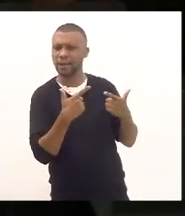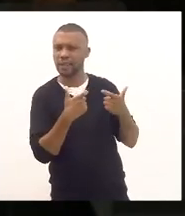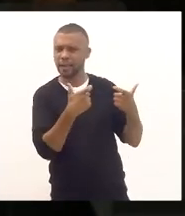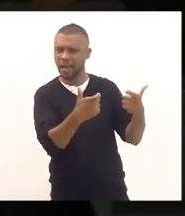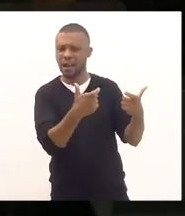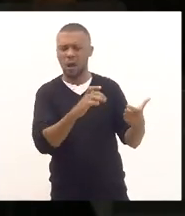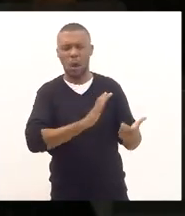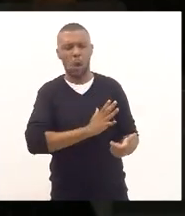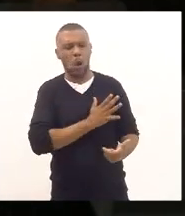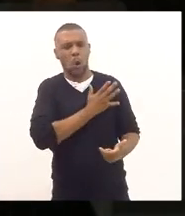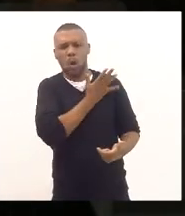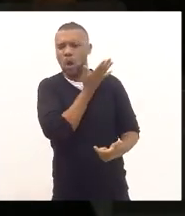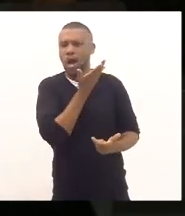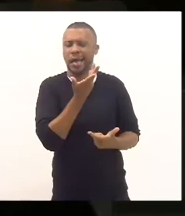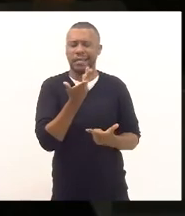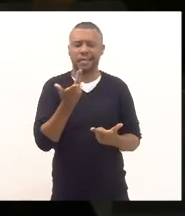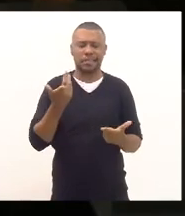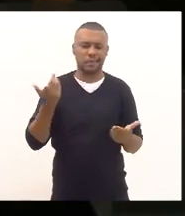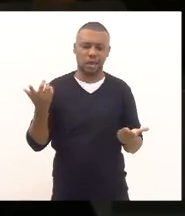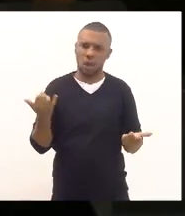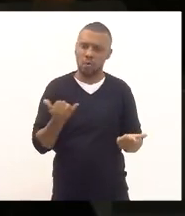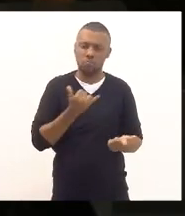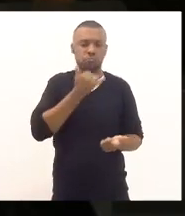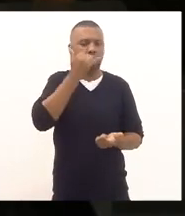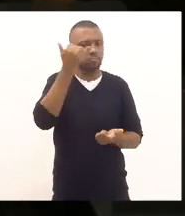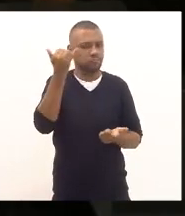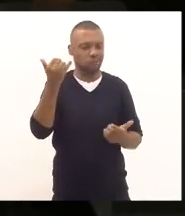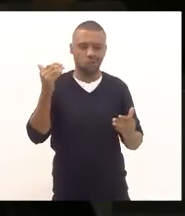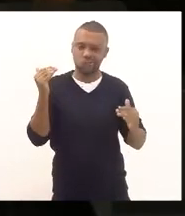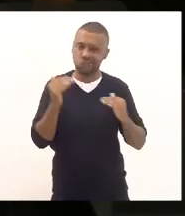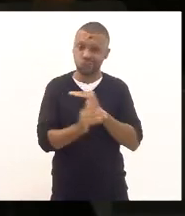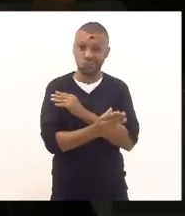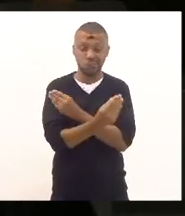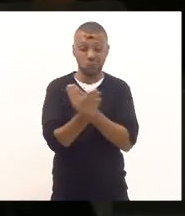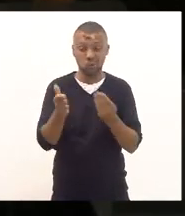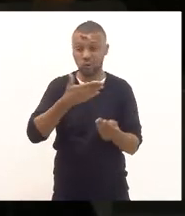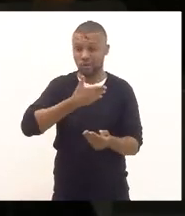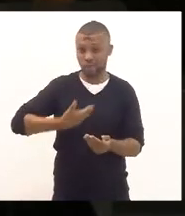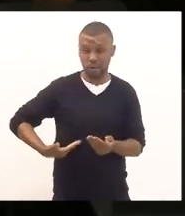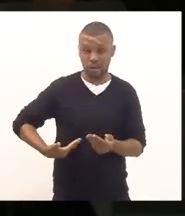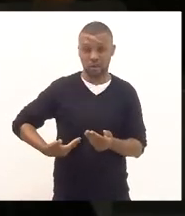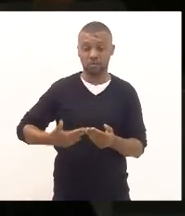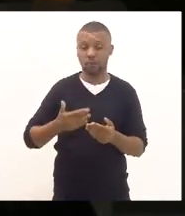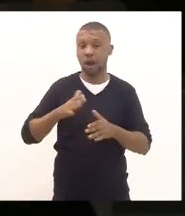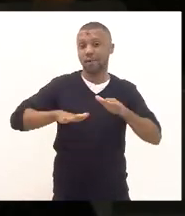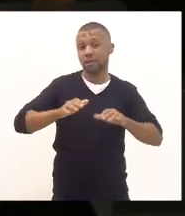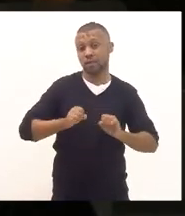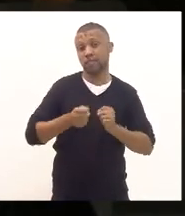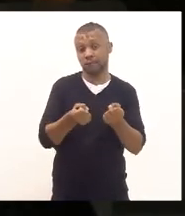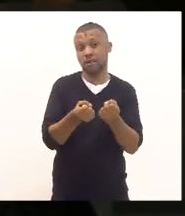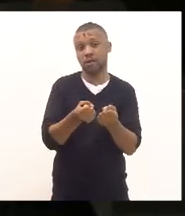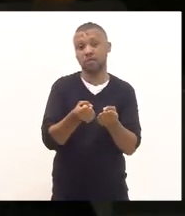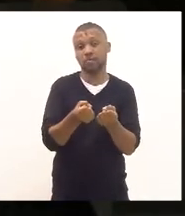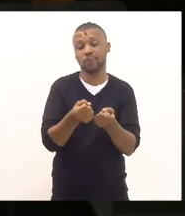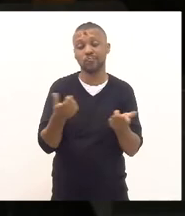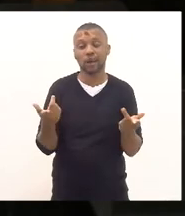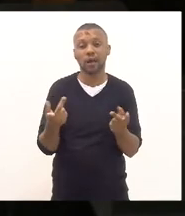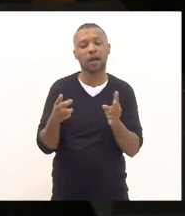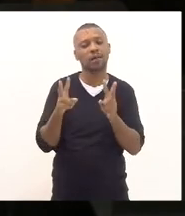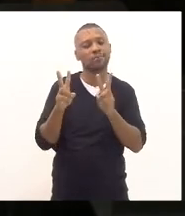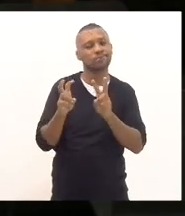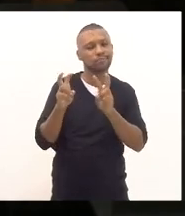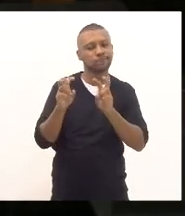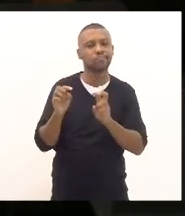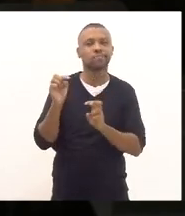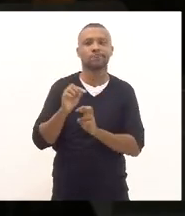é horrorosa trágica que muitos governantes defendem aí nesse caso senhora